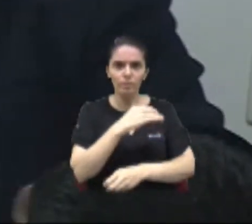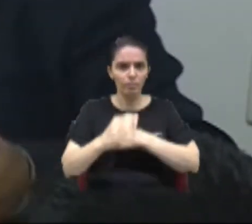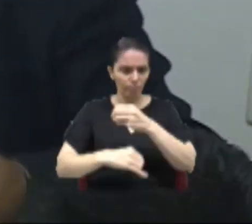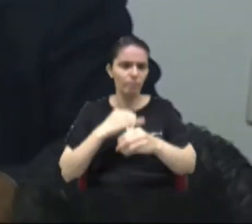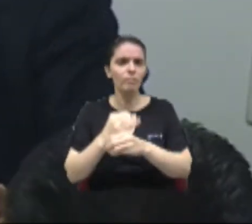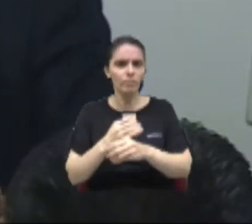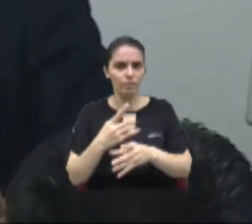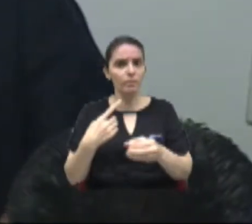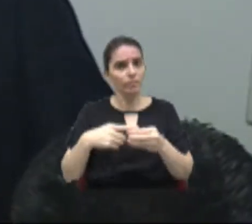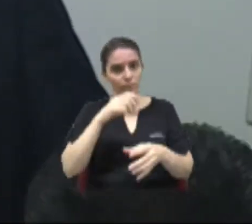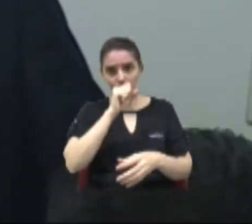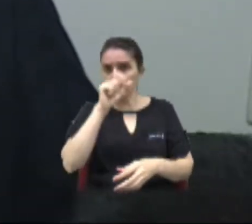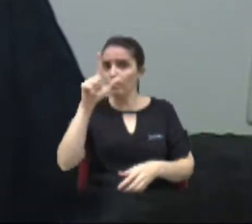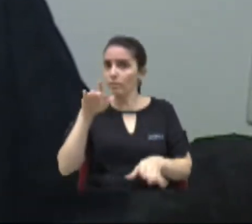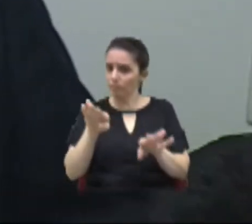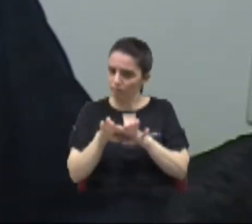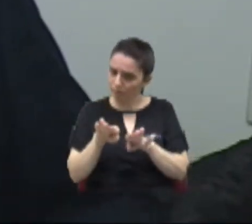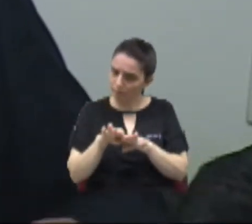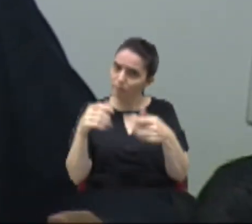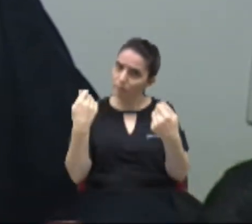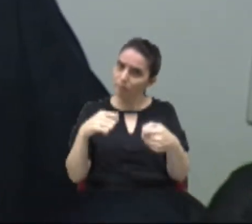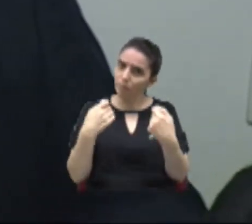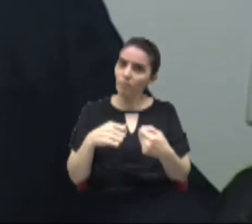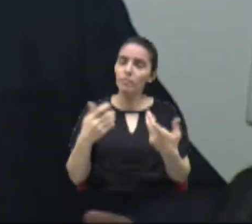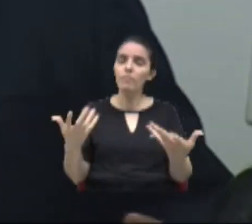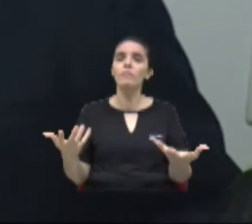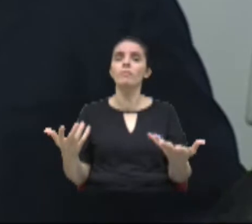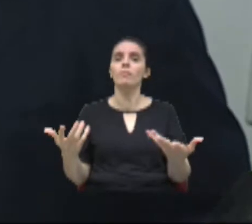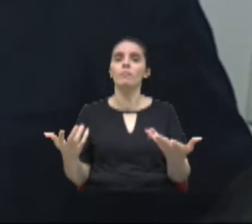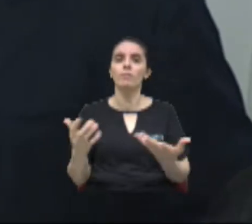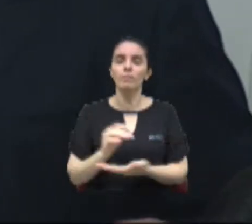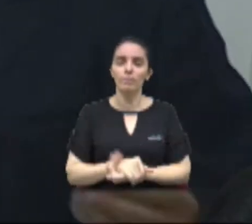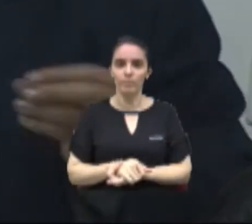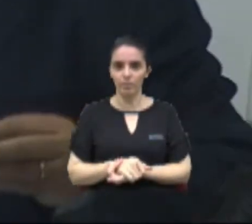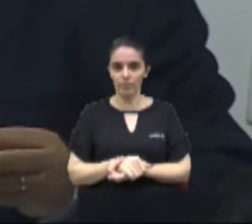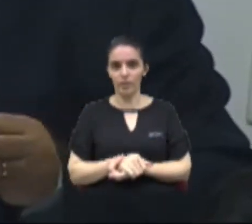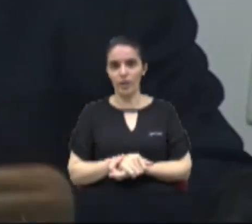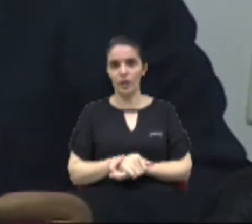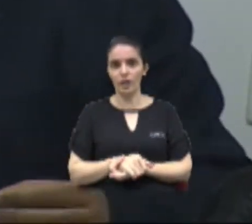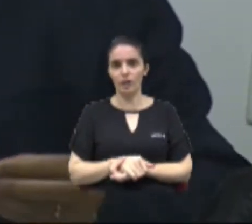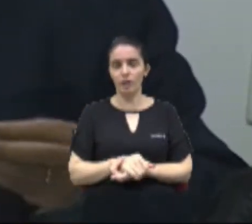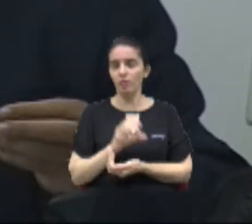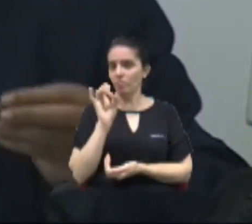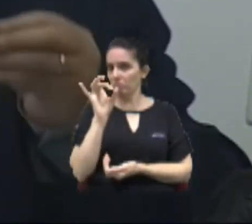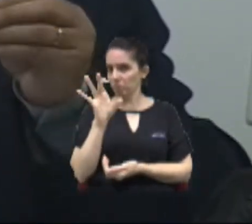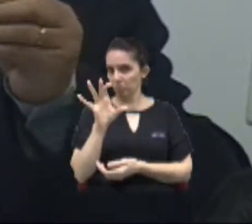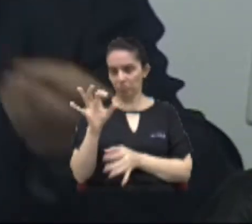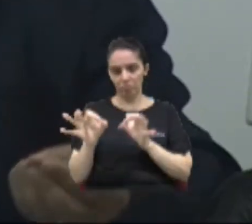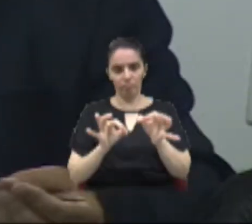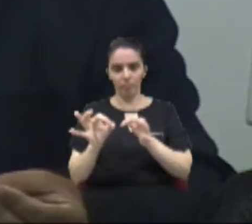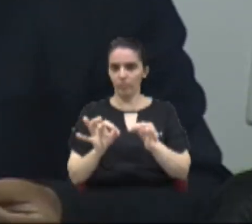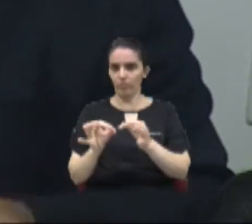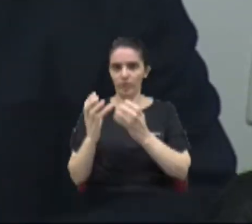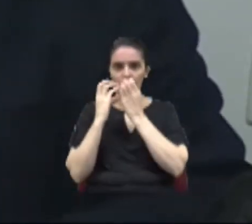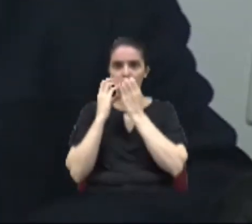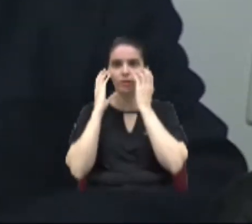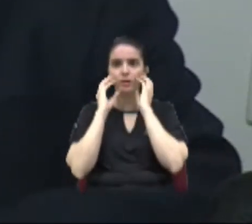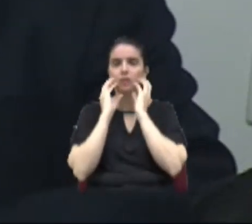da transparência, que é a publicação de uma relação das pessoas na fila de espera da